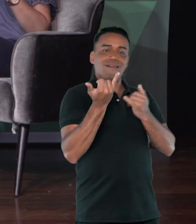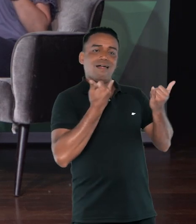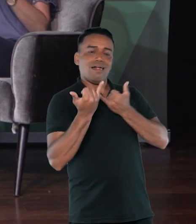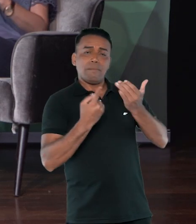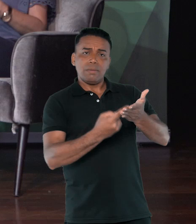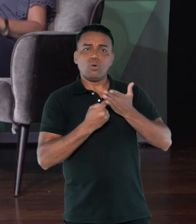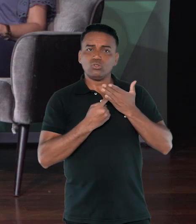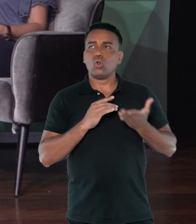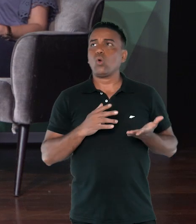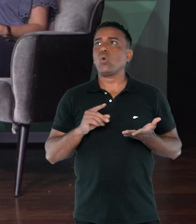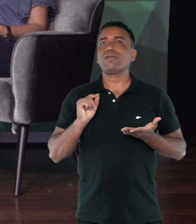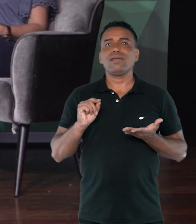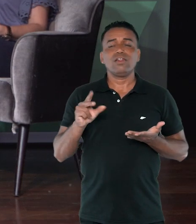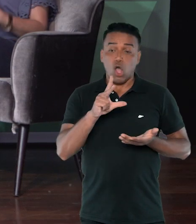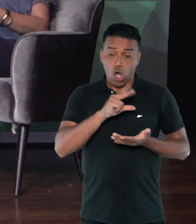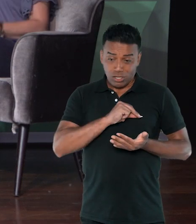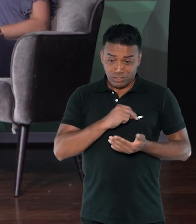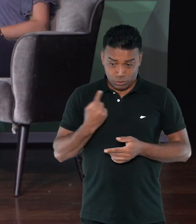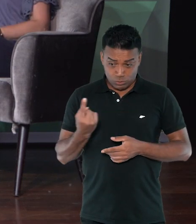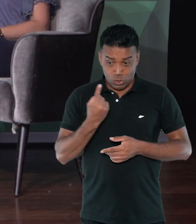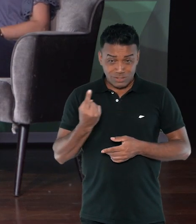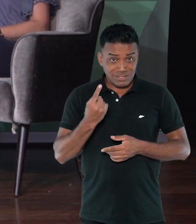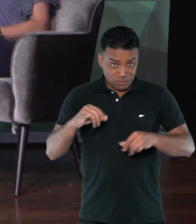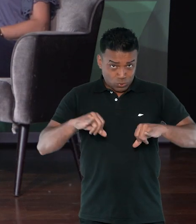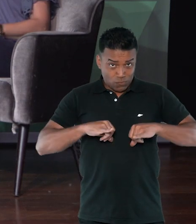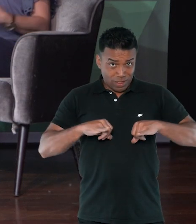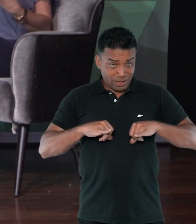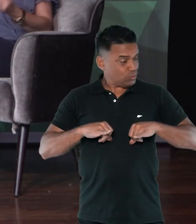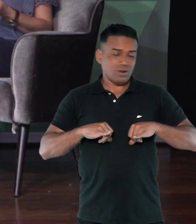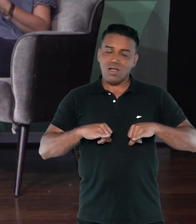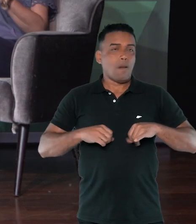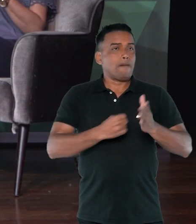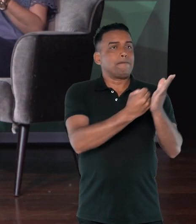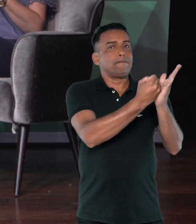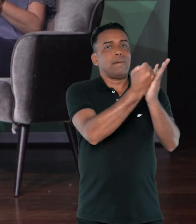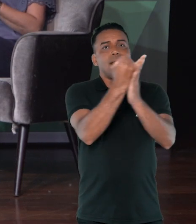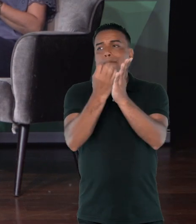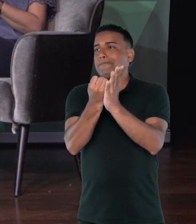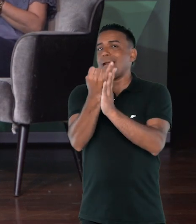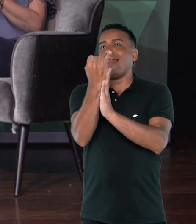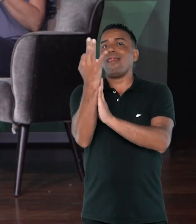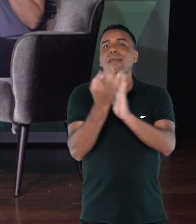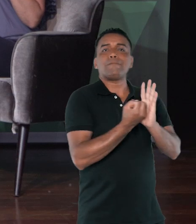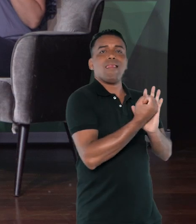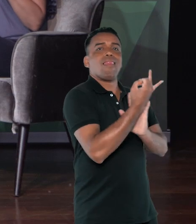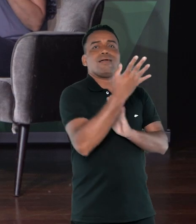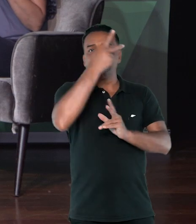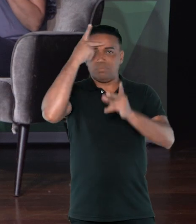nossa, não estou sozinha nesse barco, né, tem mais gente aqui comigo. Isso traz uma ideia de